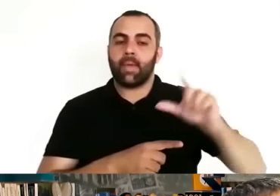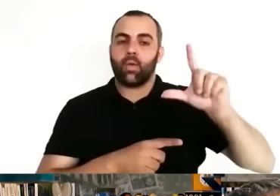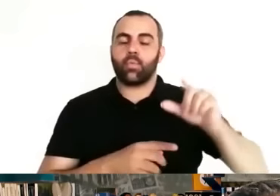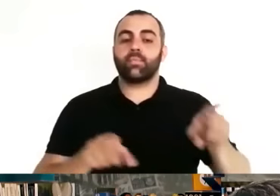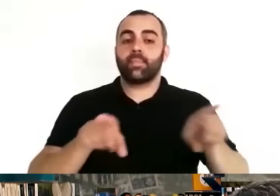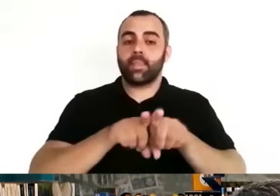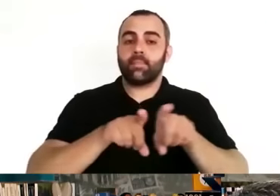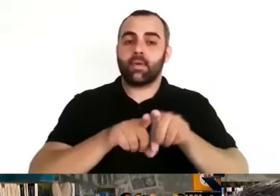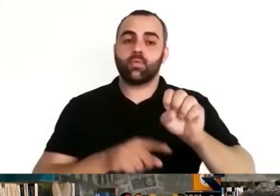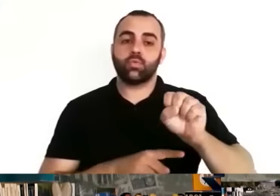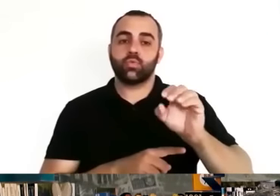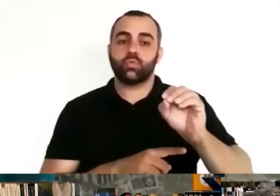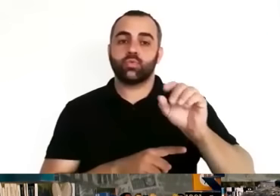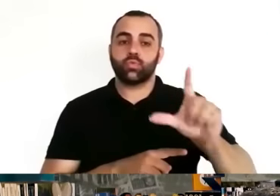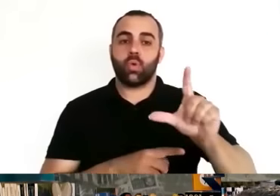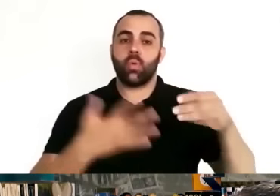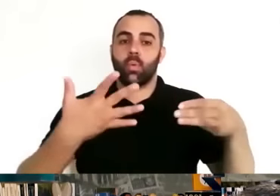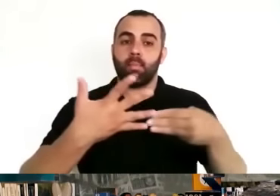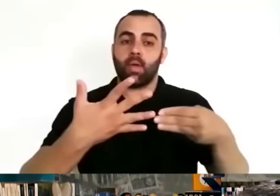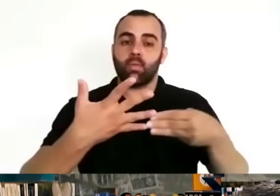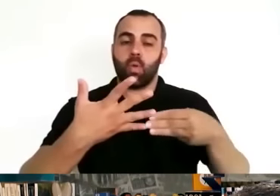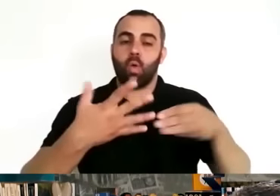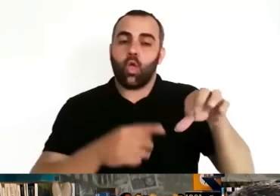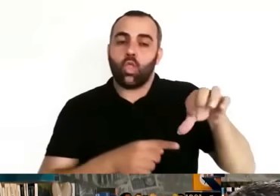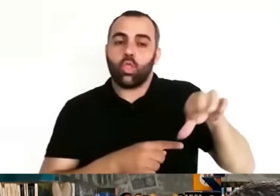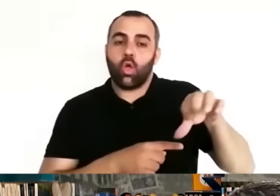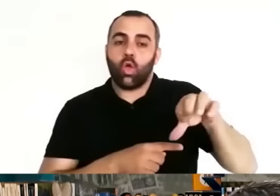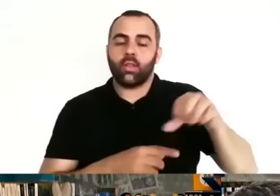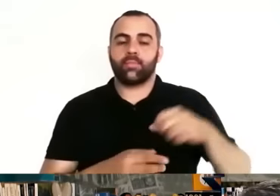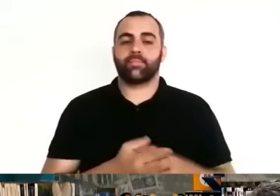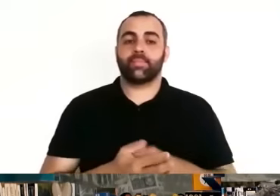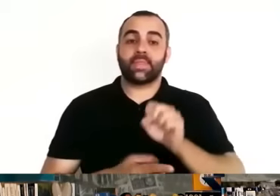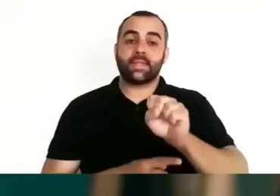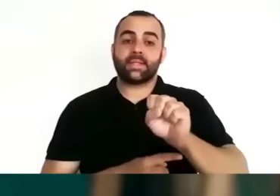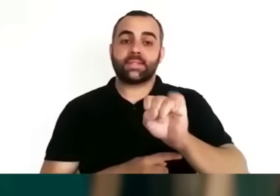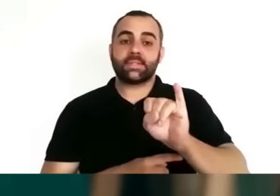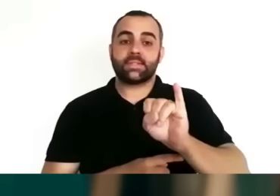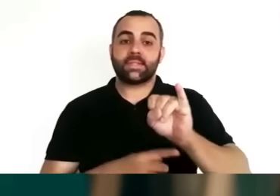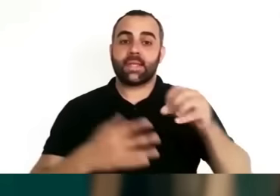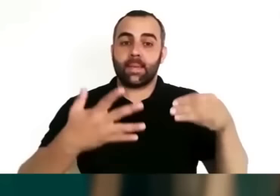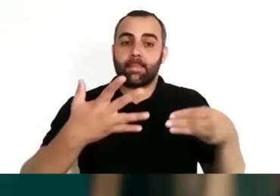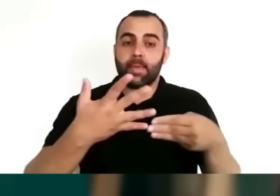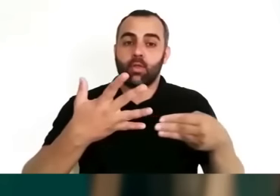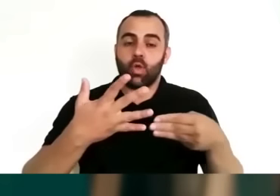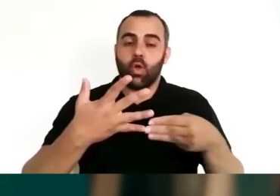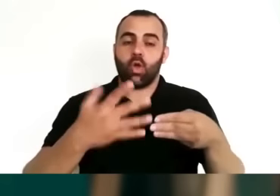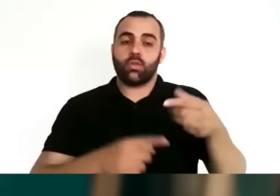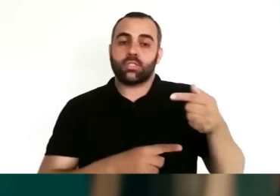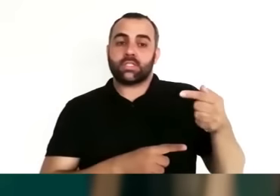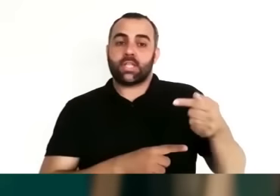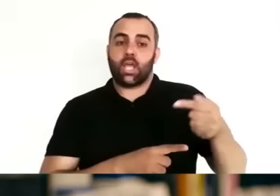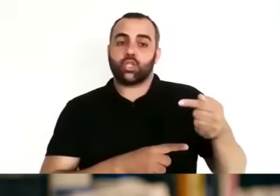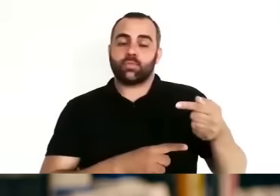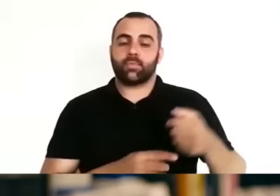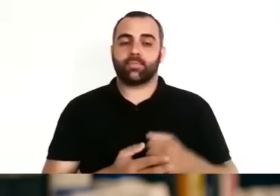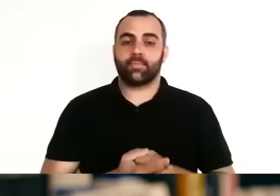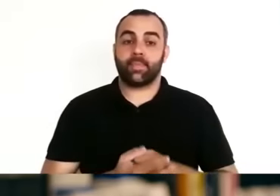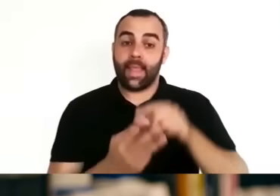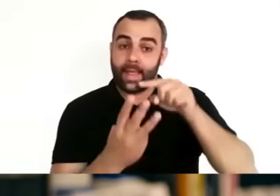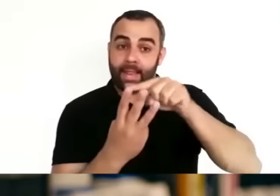Sol menor com nona, né? Num Si menor com sétima, mas em termos de tríade...